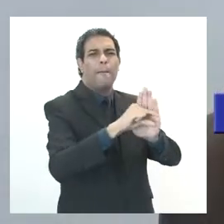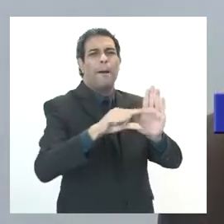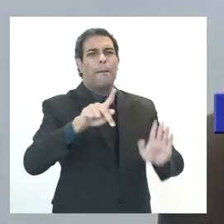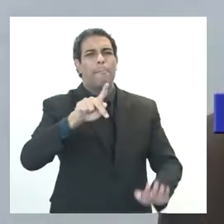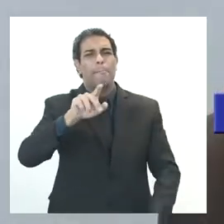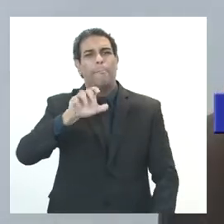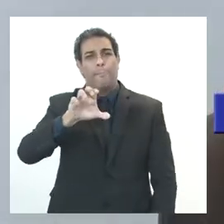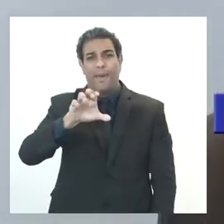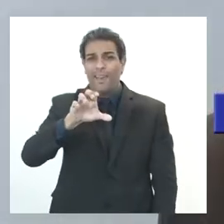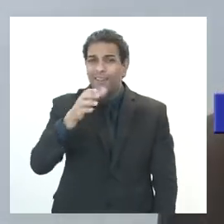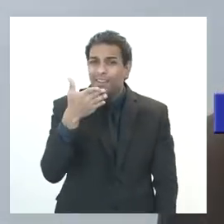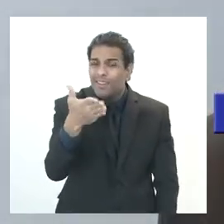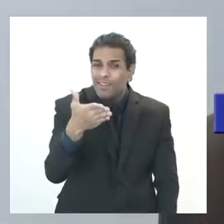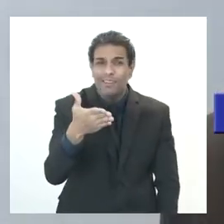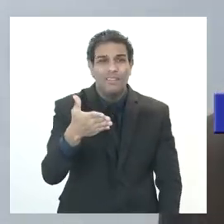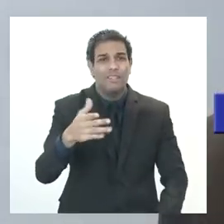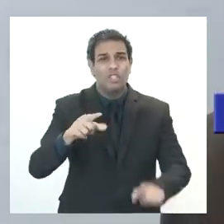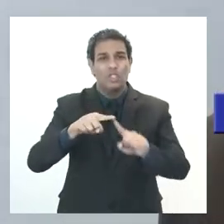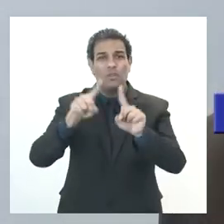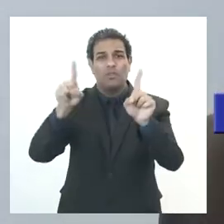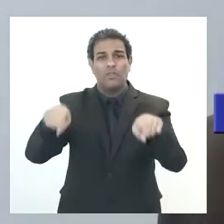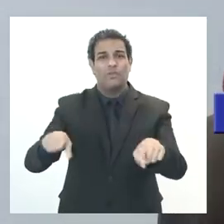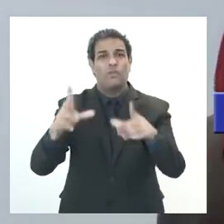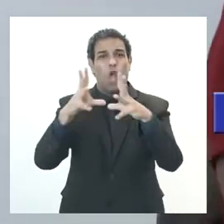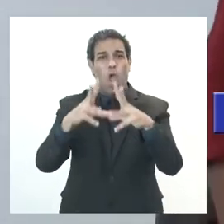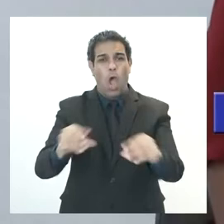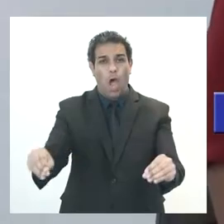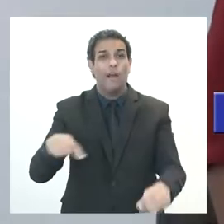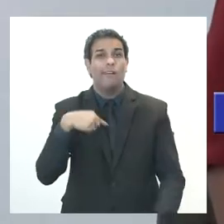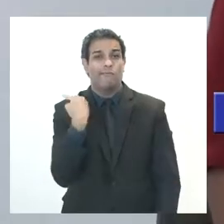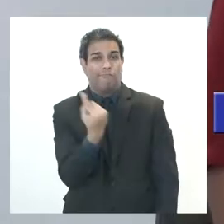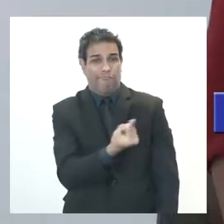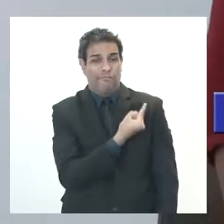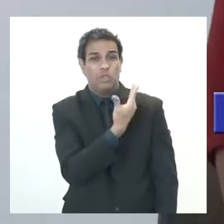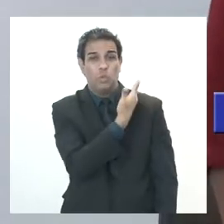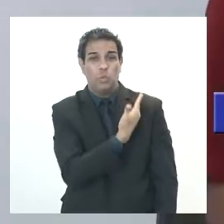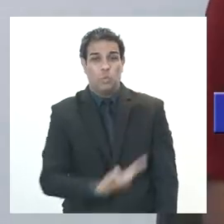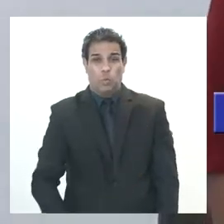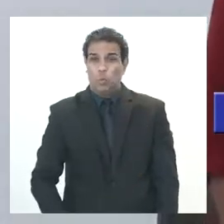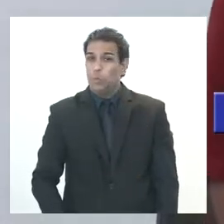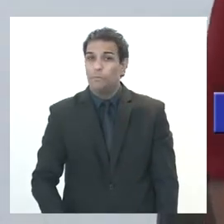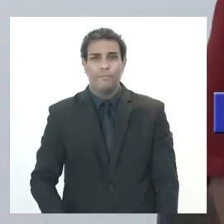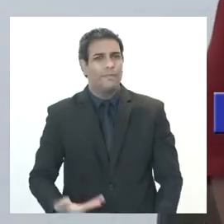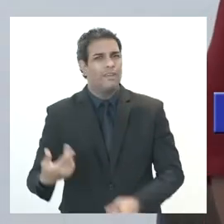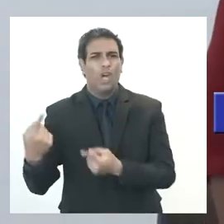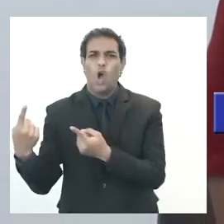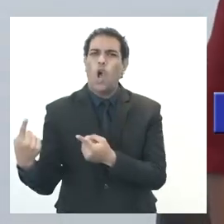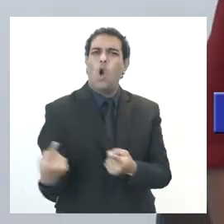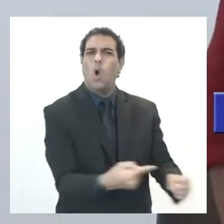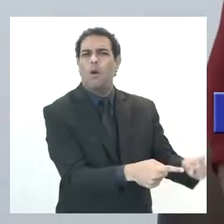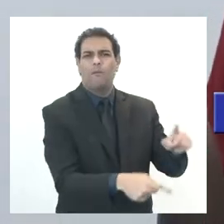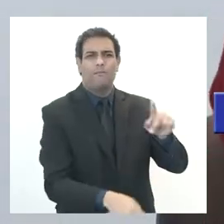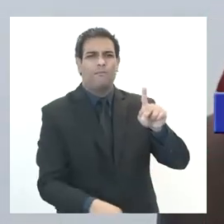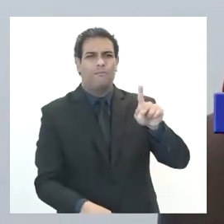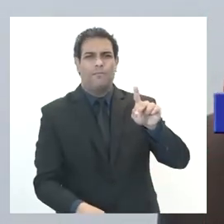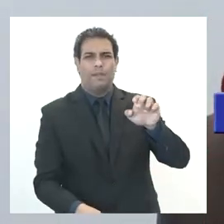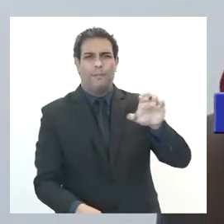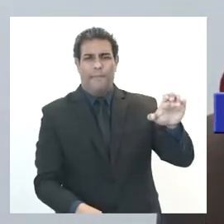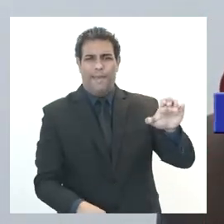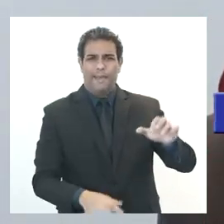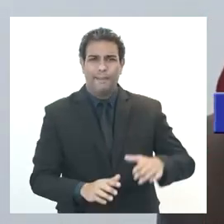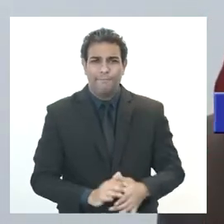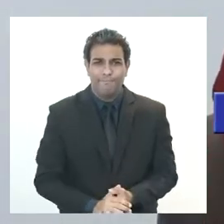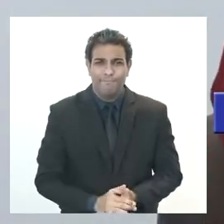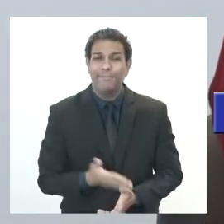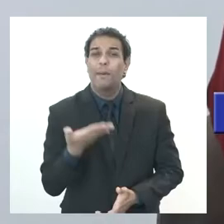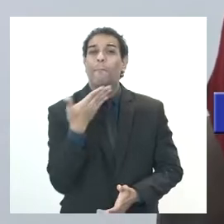destruição dos Servidores Públicos evidentemente nós que somos servidores públicos estaremos contra a PEC 33 mas é importante dizer